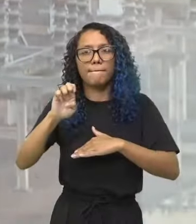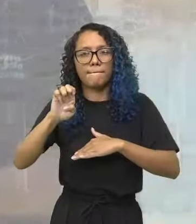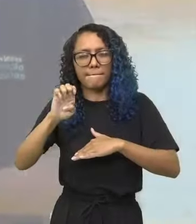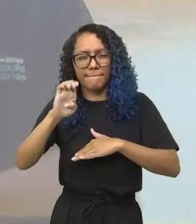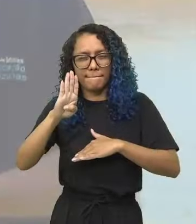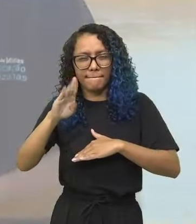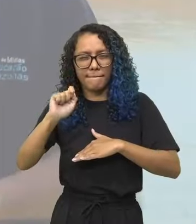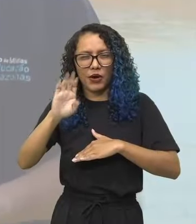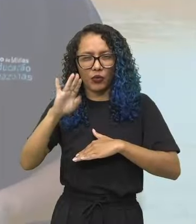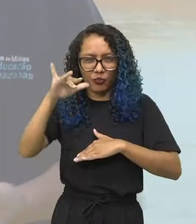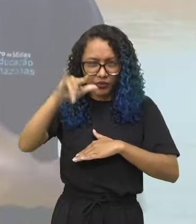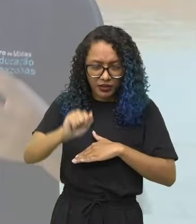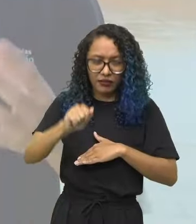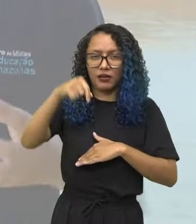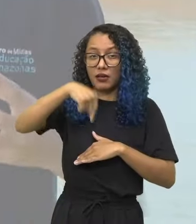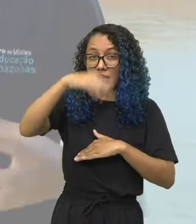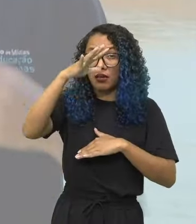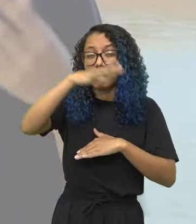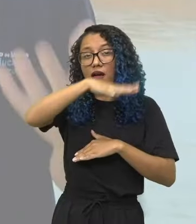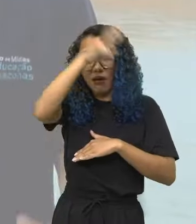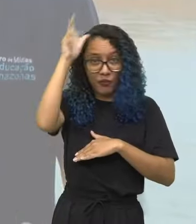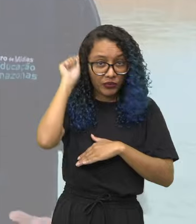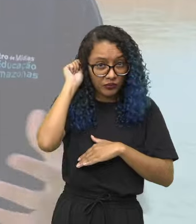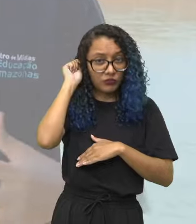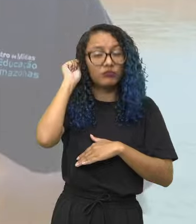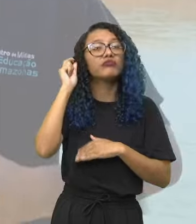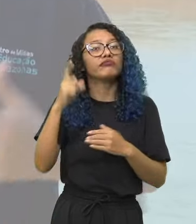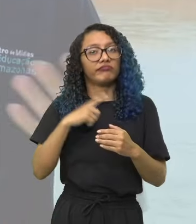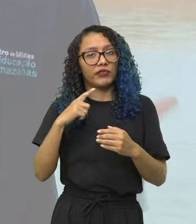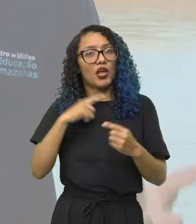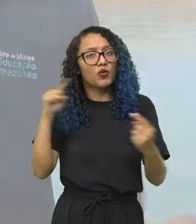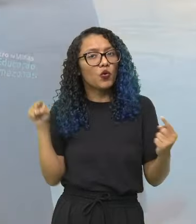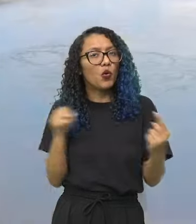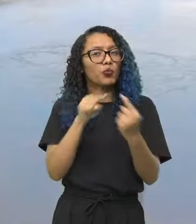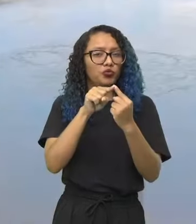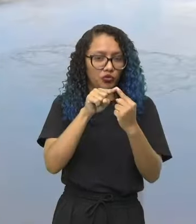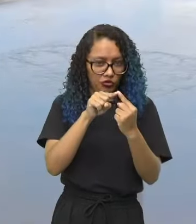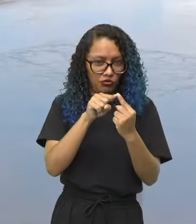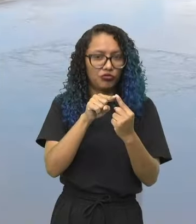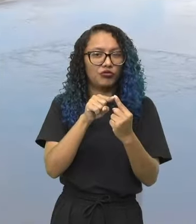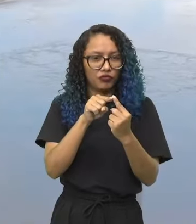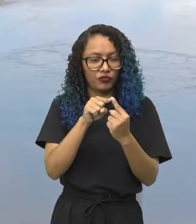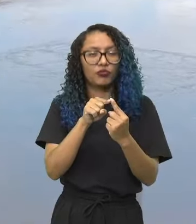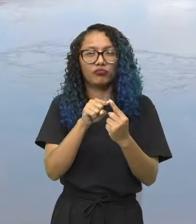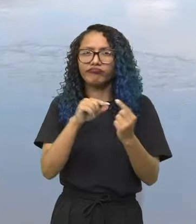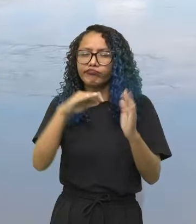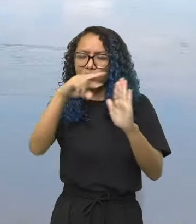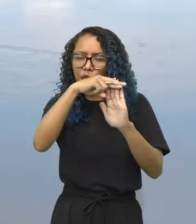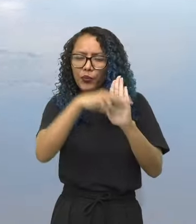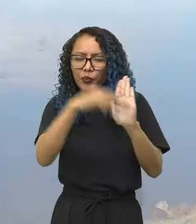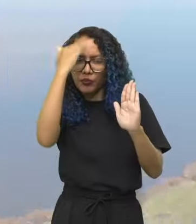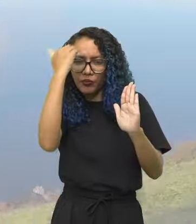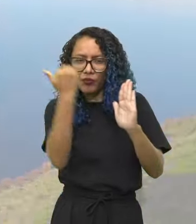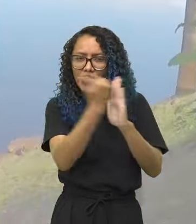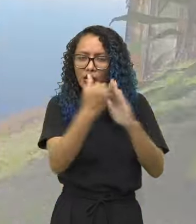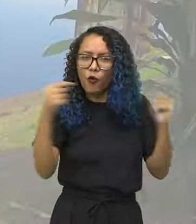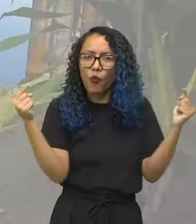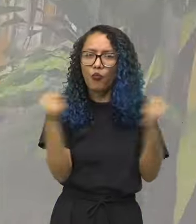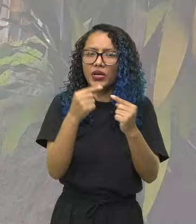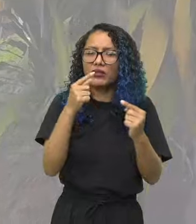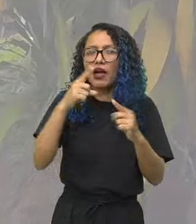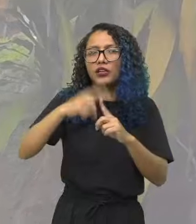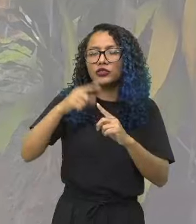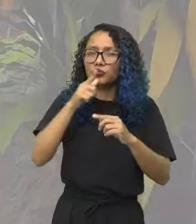no estado do Amazonas, que ela tem essa função, ela segue esse padrão de uma usina hidrelétrica, que gera